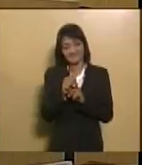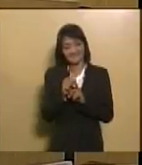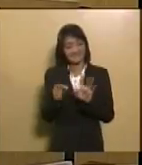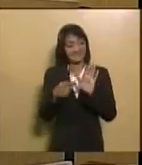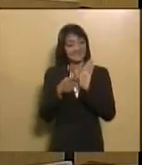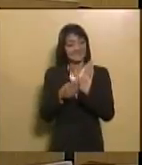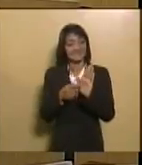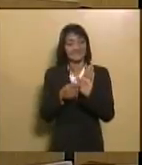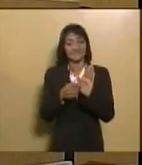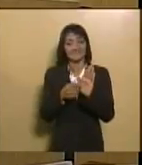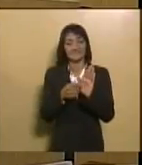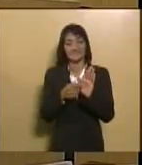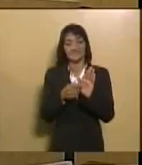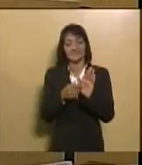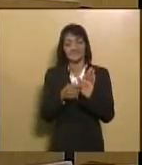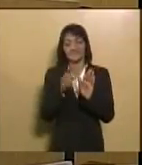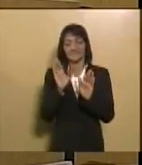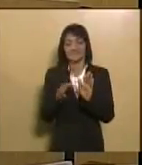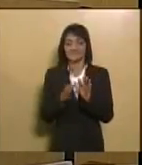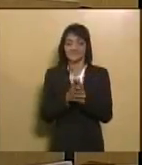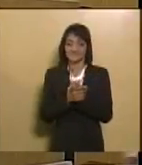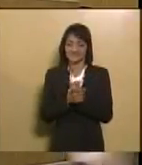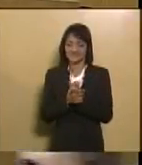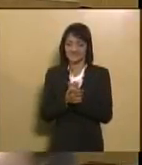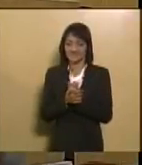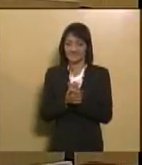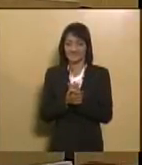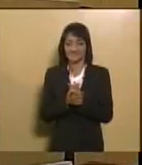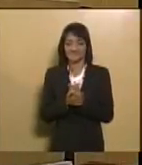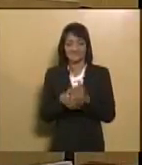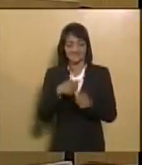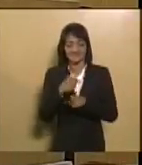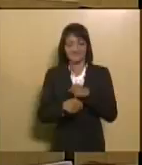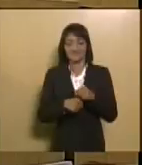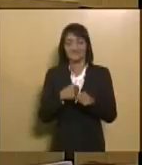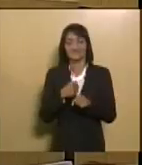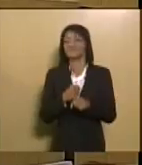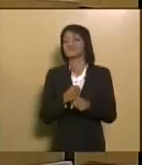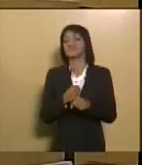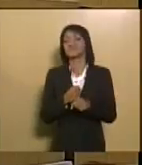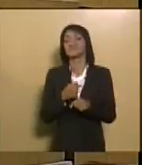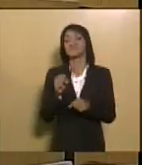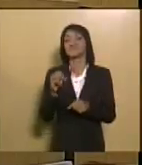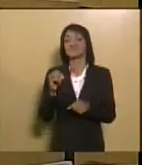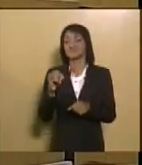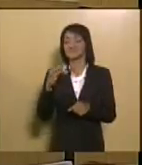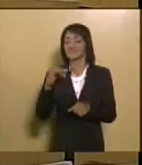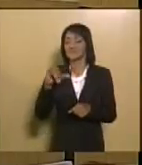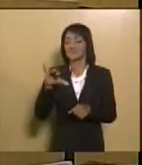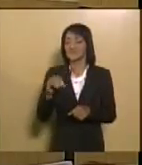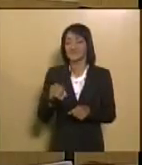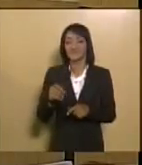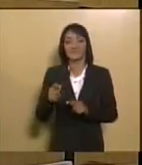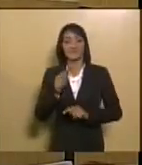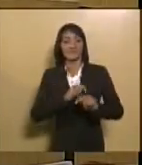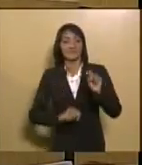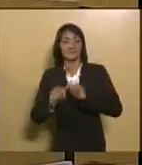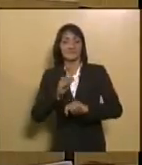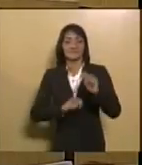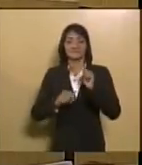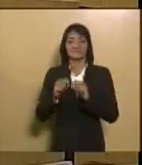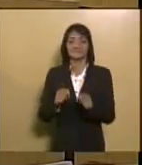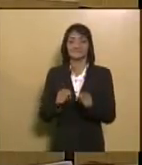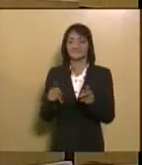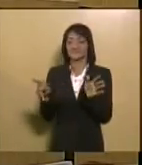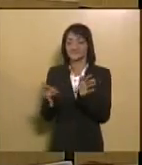abordar, provavelmente, dados aqui do anuário socioeconômico que foi divulgado pelo Departamento de Economia da